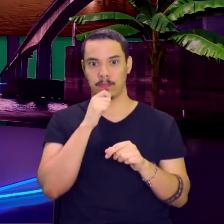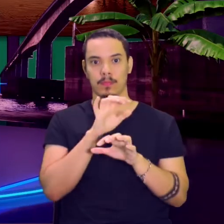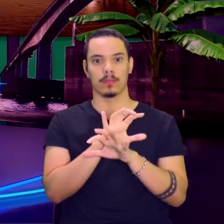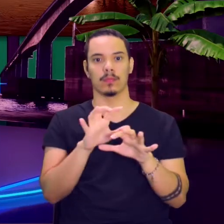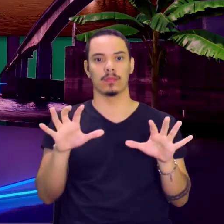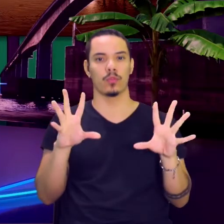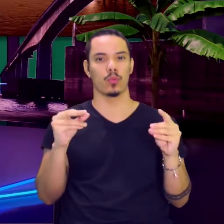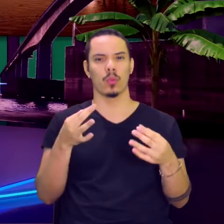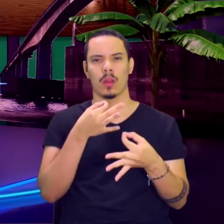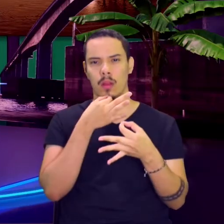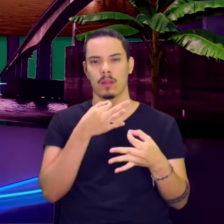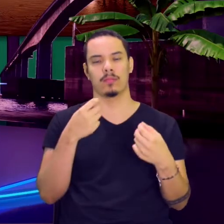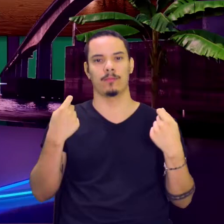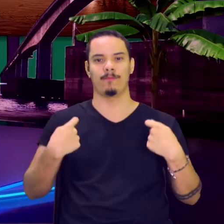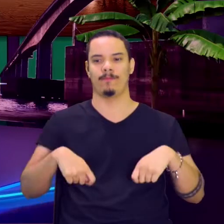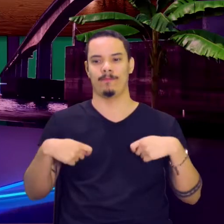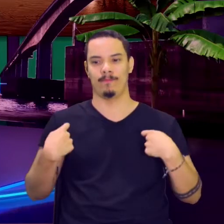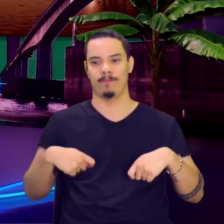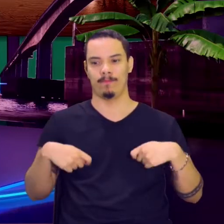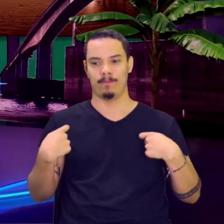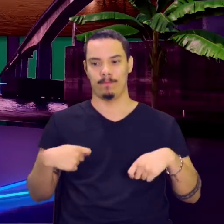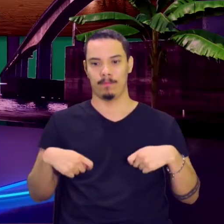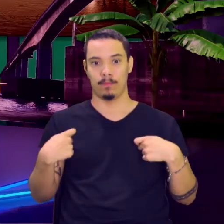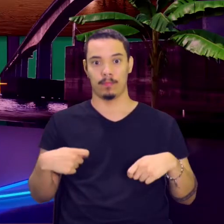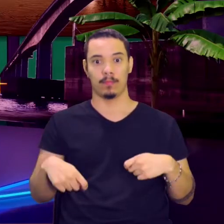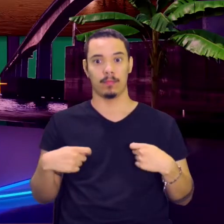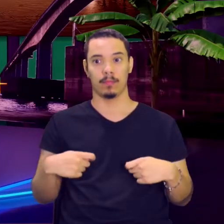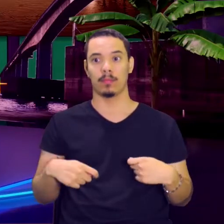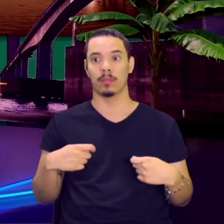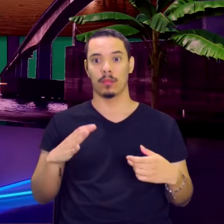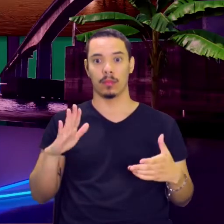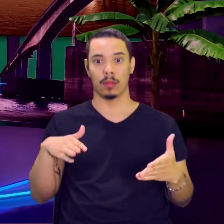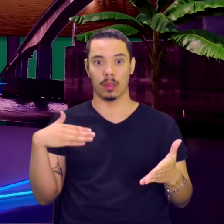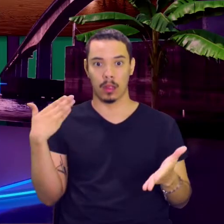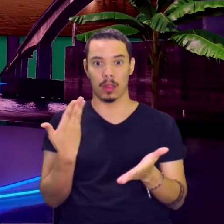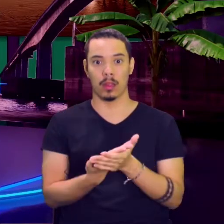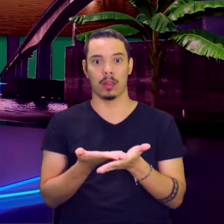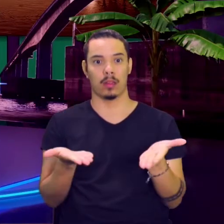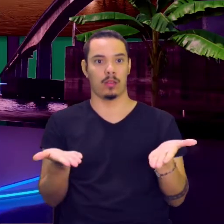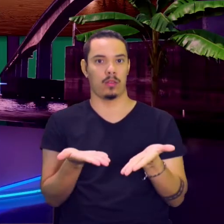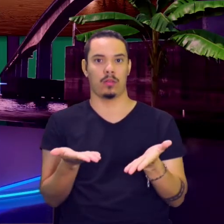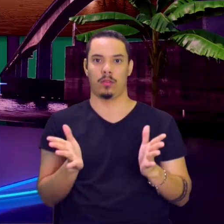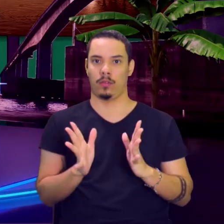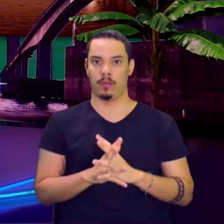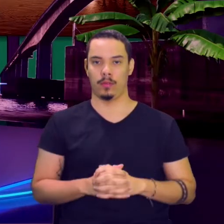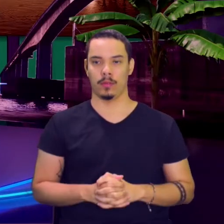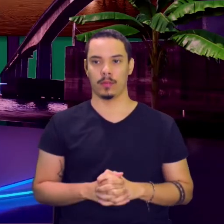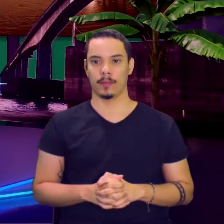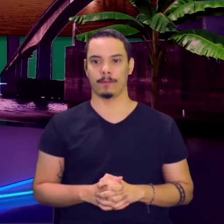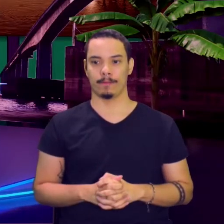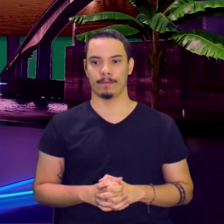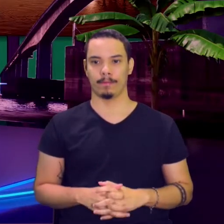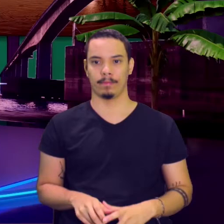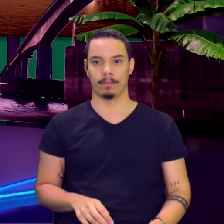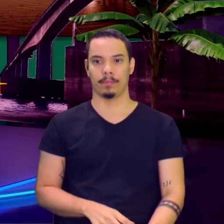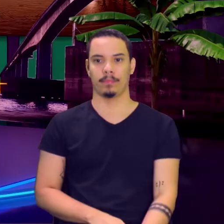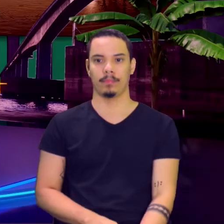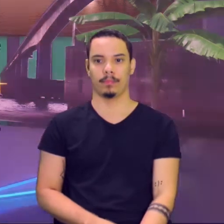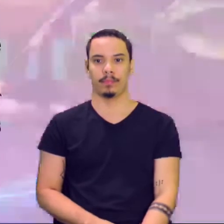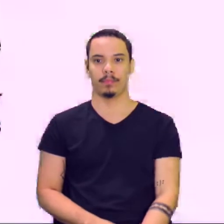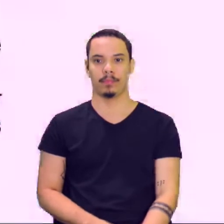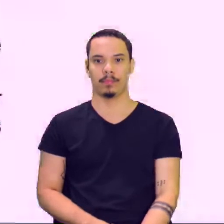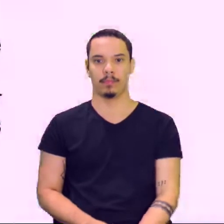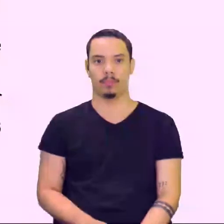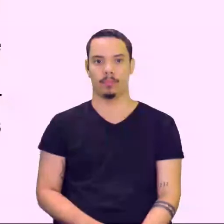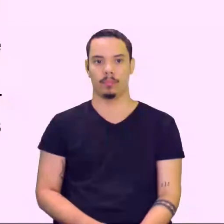ela foi necessária. Com certeza. E é necessário até os dias atuais. Perfeito. Muito bem. Vamos lá, continuando. Vamos lá, galera.